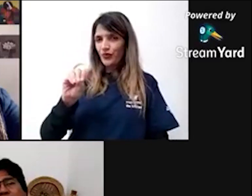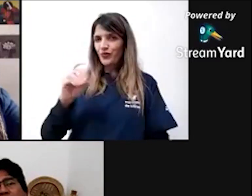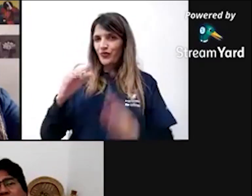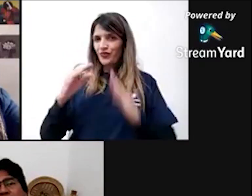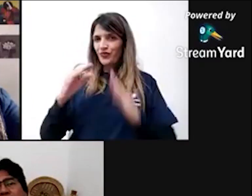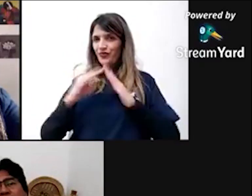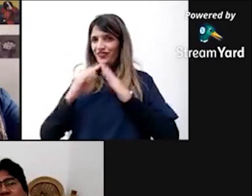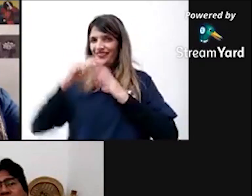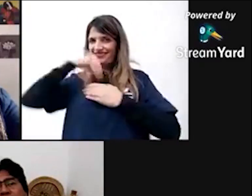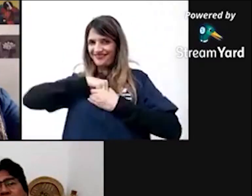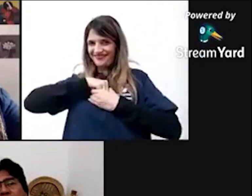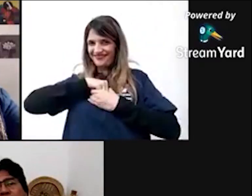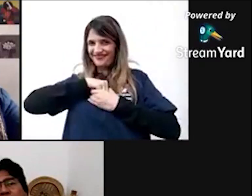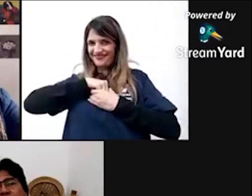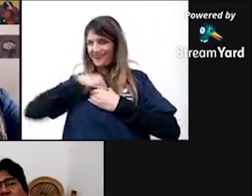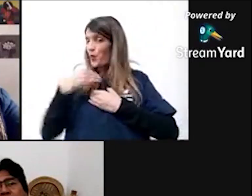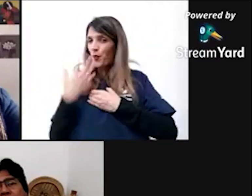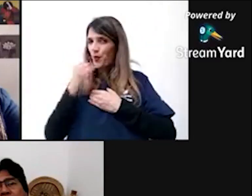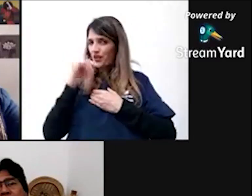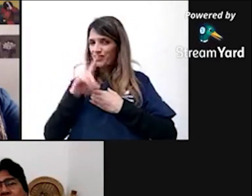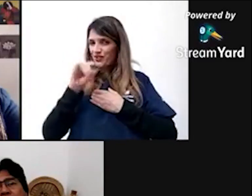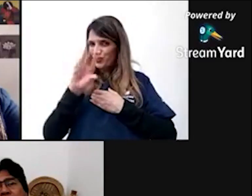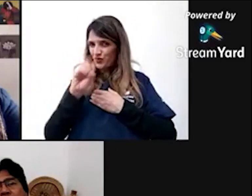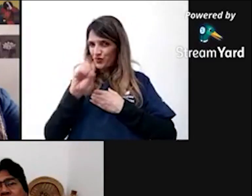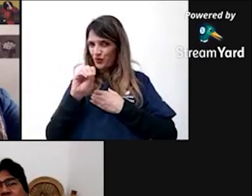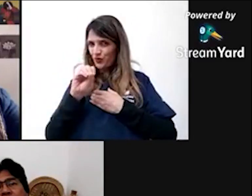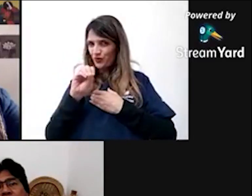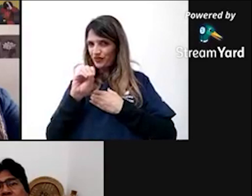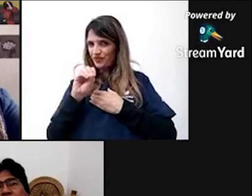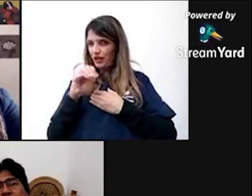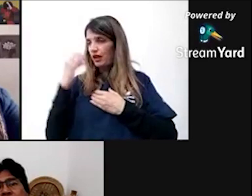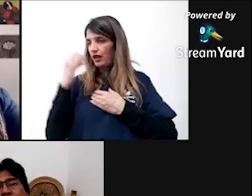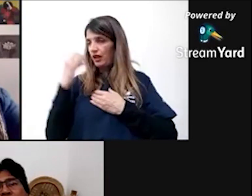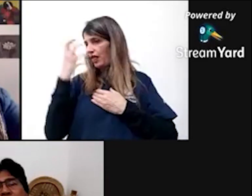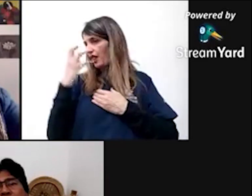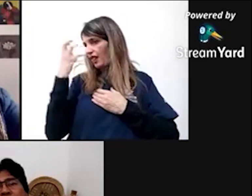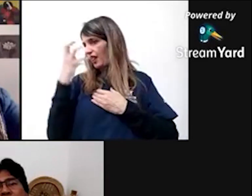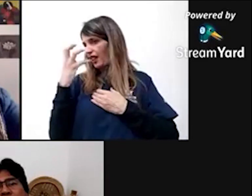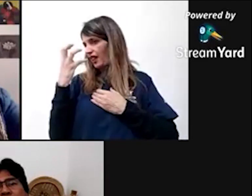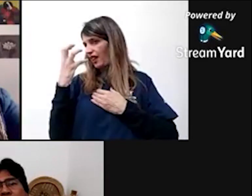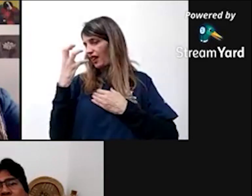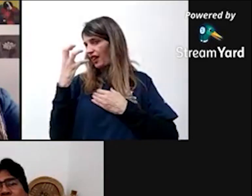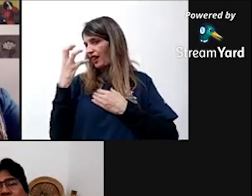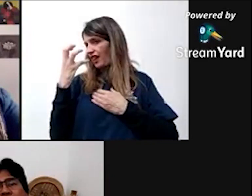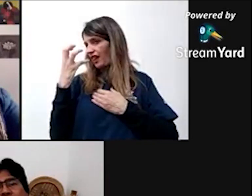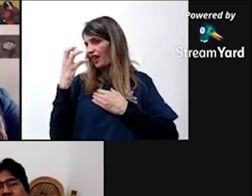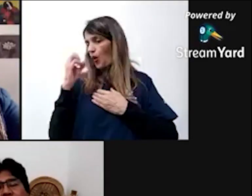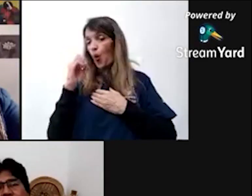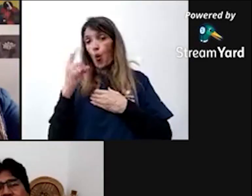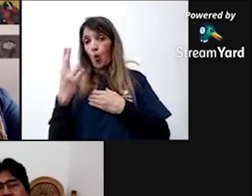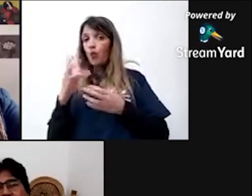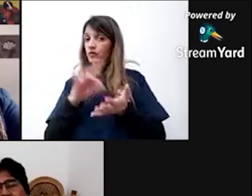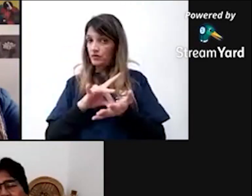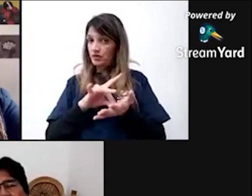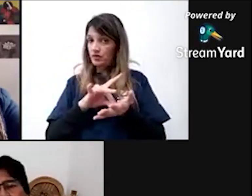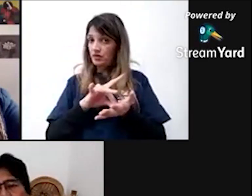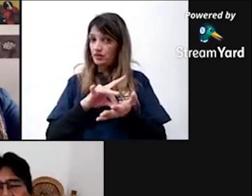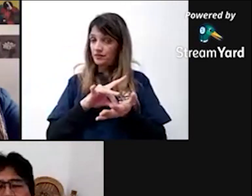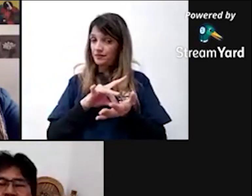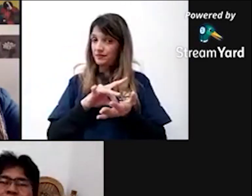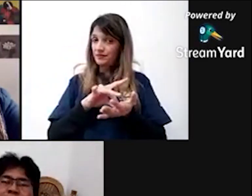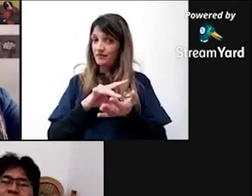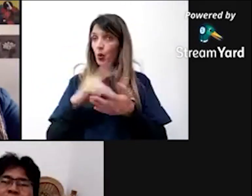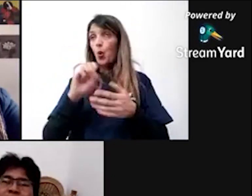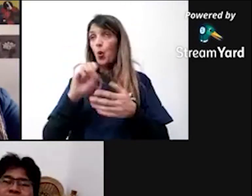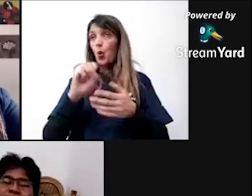Que índio é esse? É o índio romantizado? É o índio ideologizado? É o